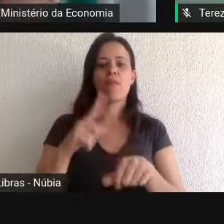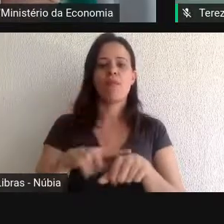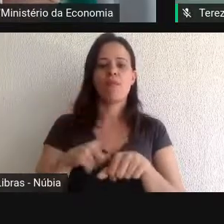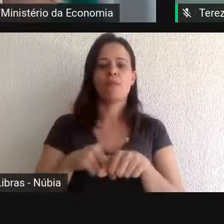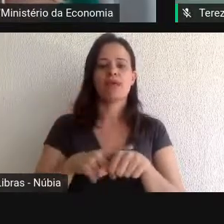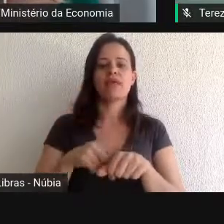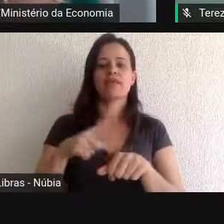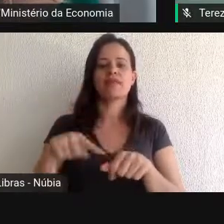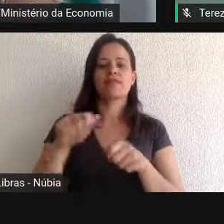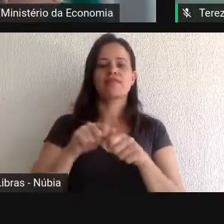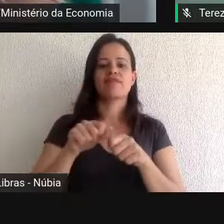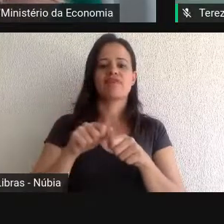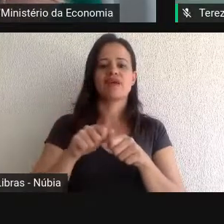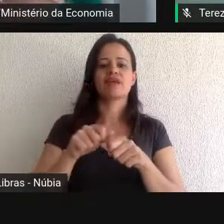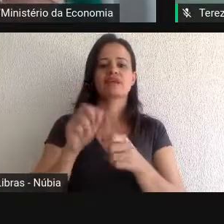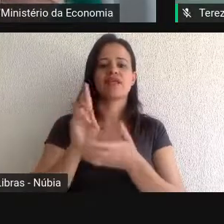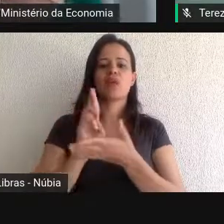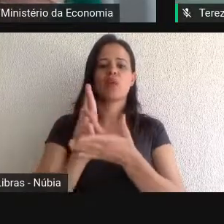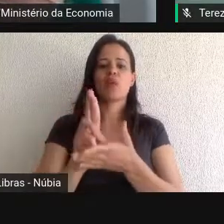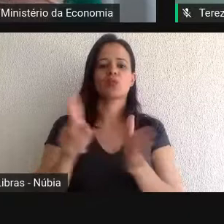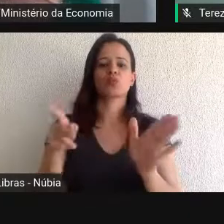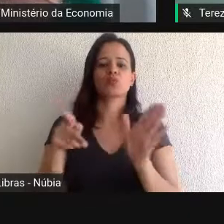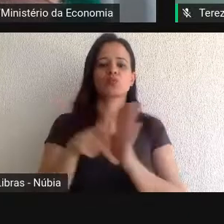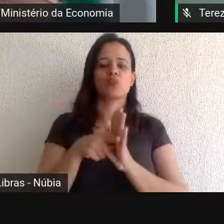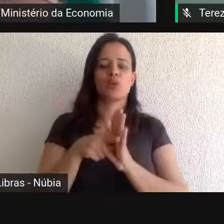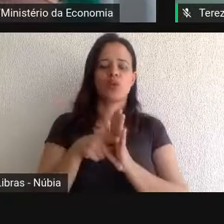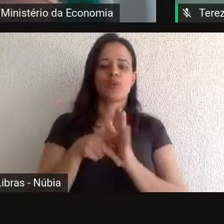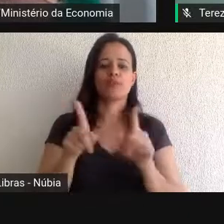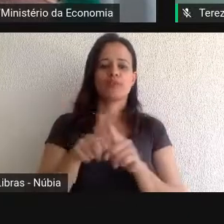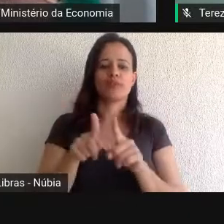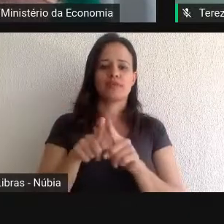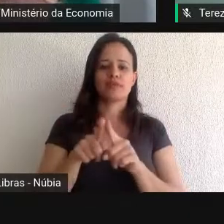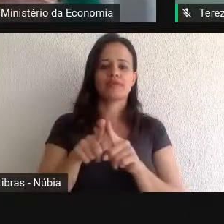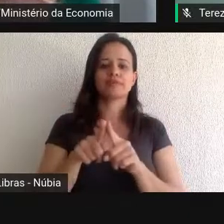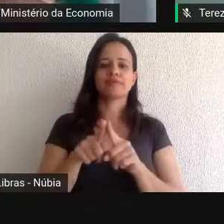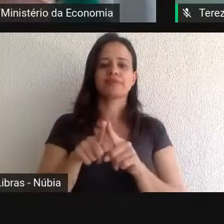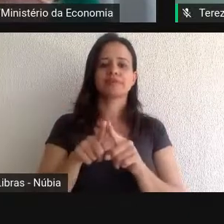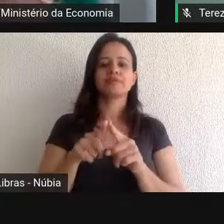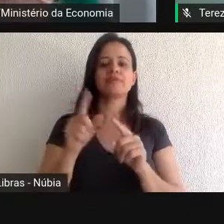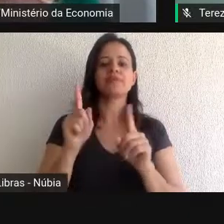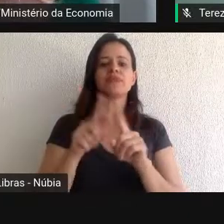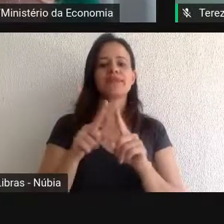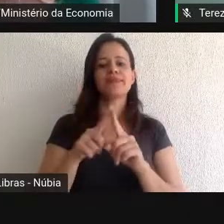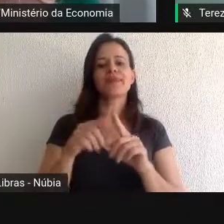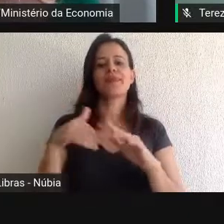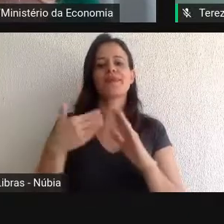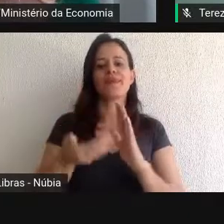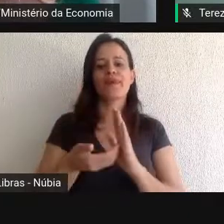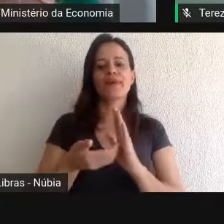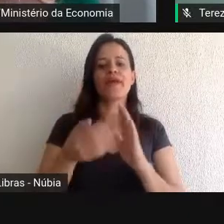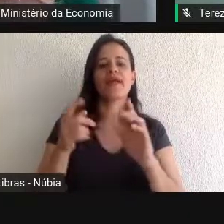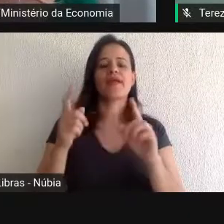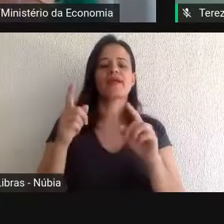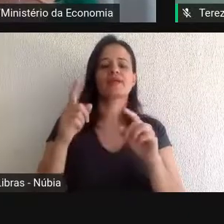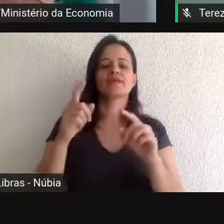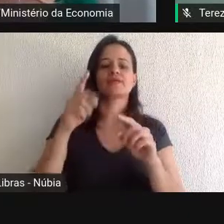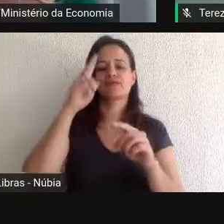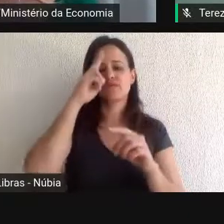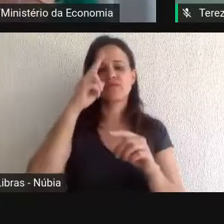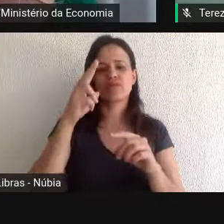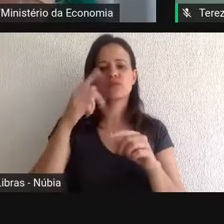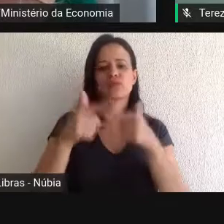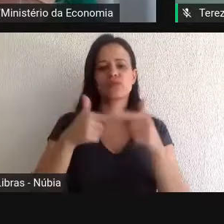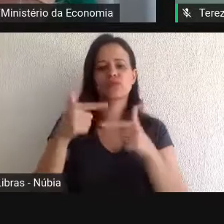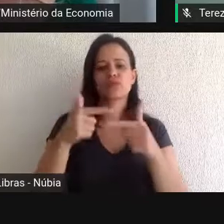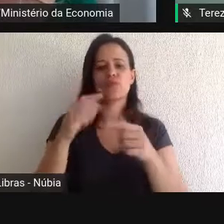principalmente quando eles fazem isso com recursos próprios, aí não só o Congresso Nacional, o Tribunal de Contas da União, os órgãos de